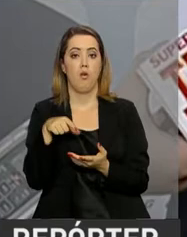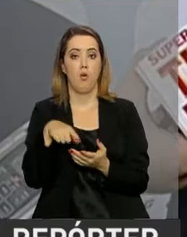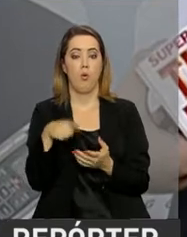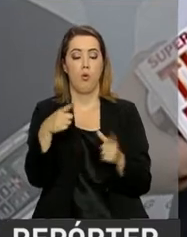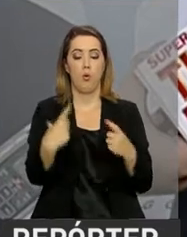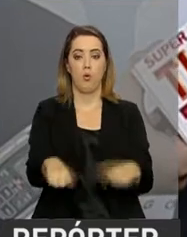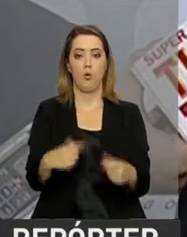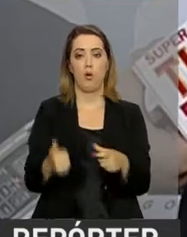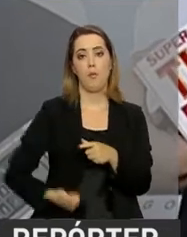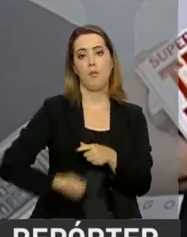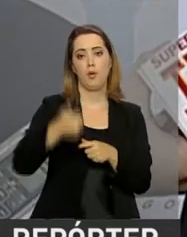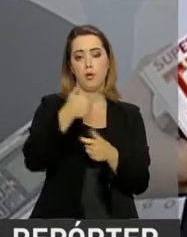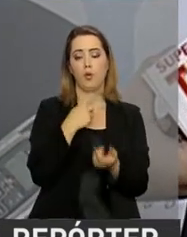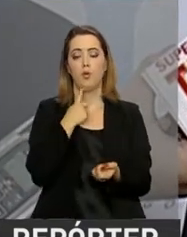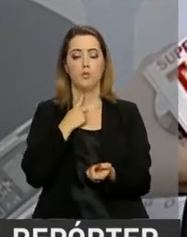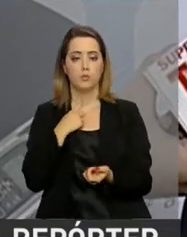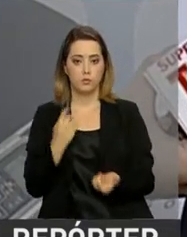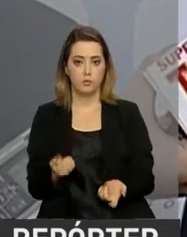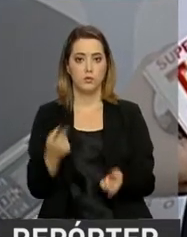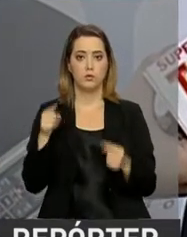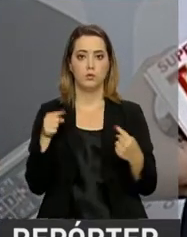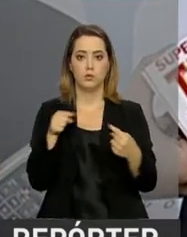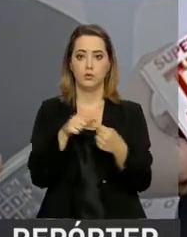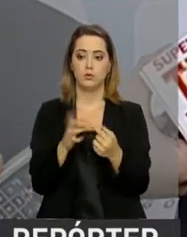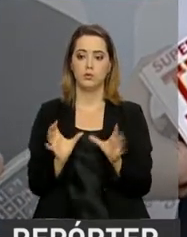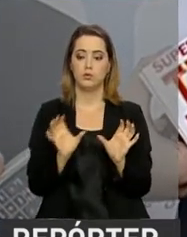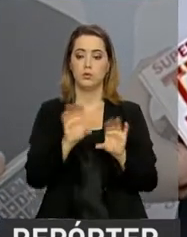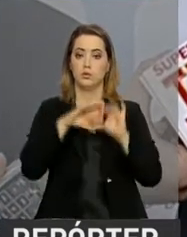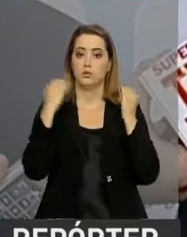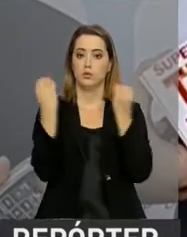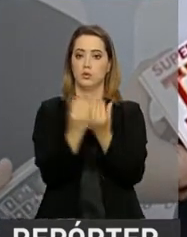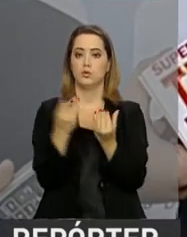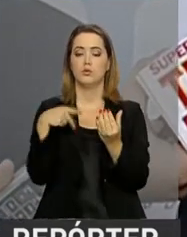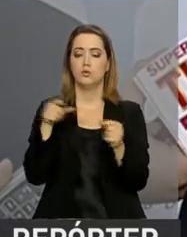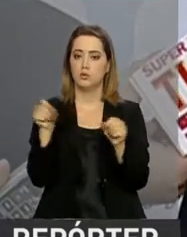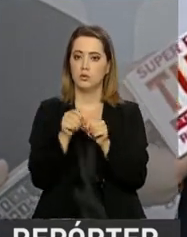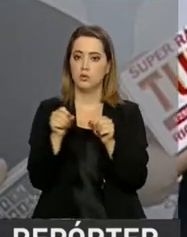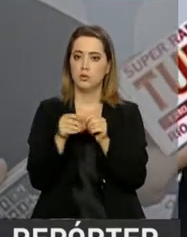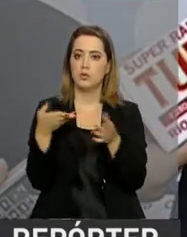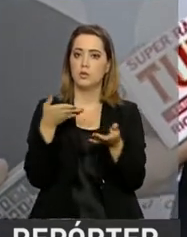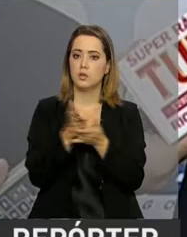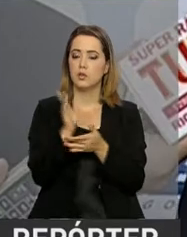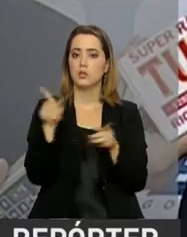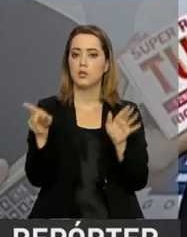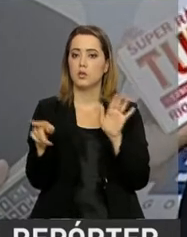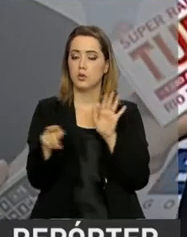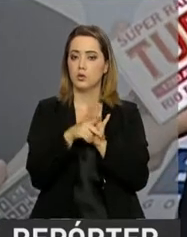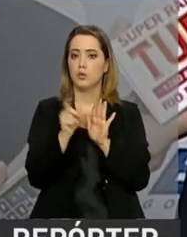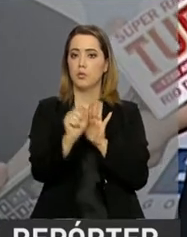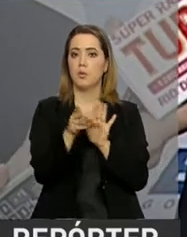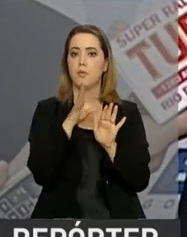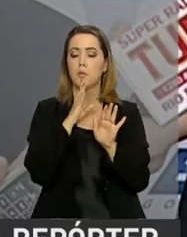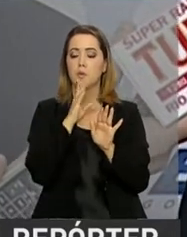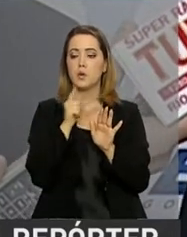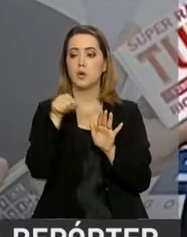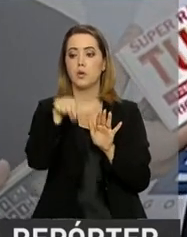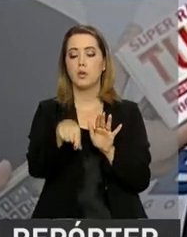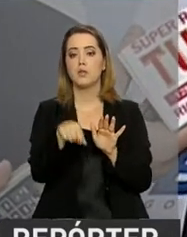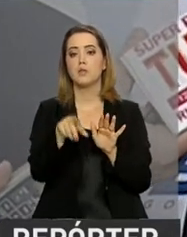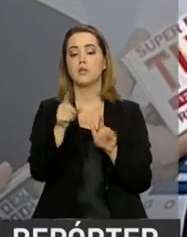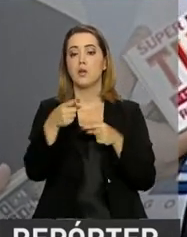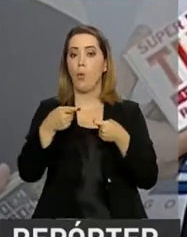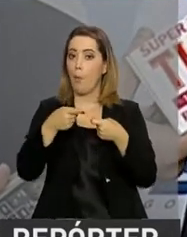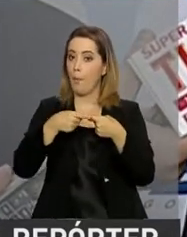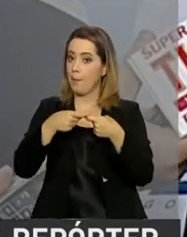estar e, com isso, permaneça, se integre na comunidade e cumpra o papel do médico da família, que é conhecer efetivamente